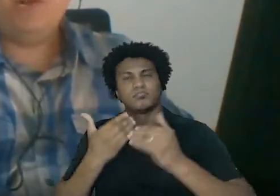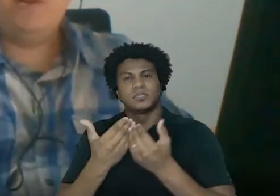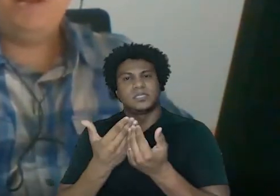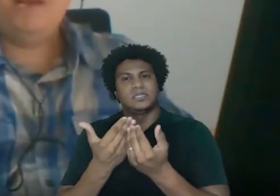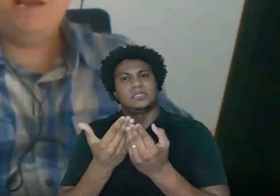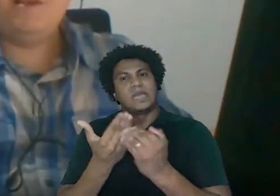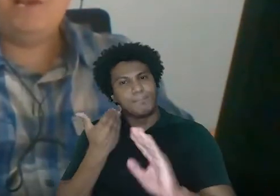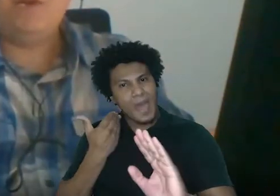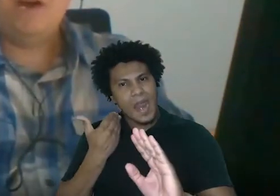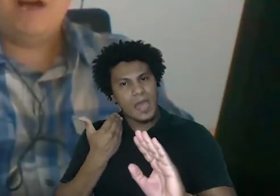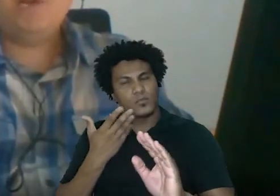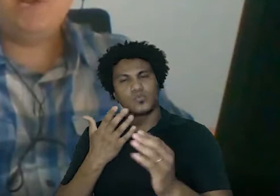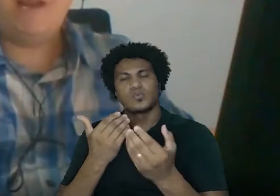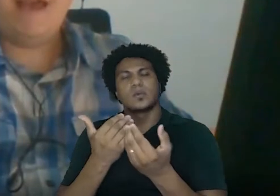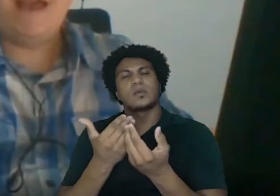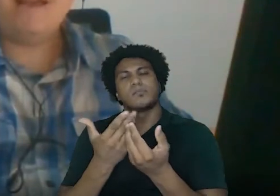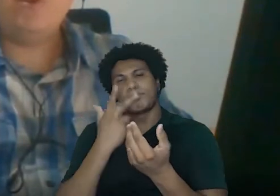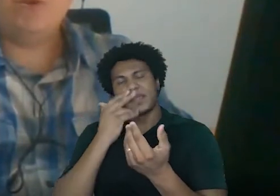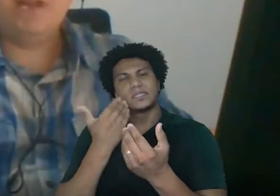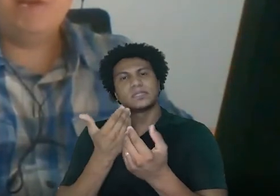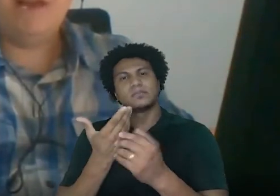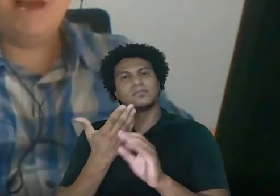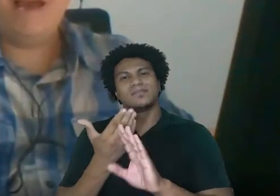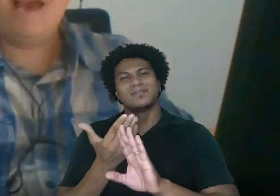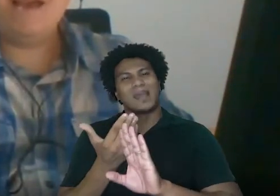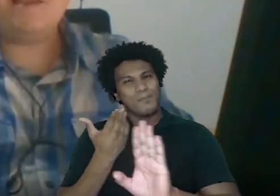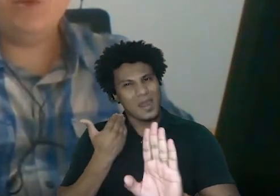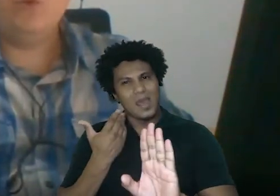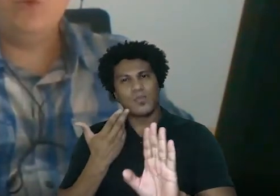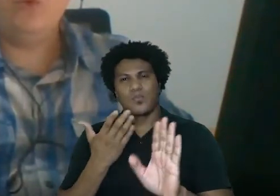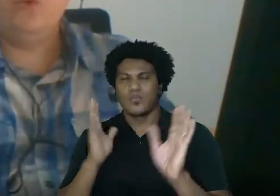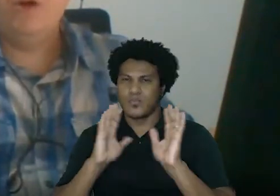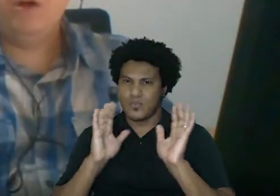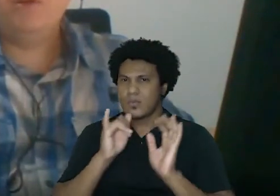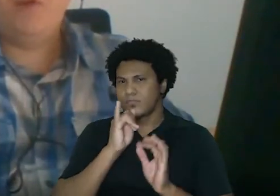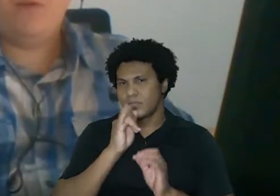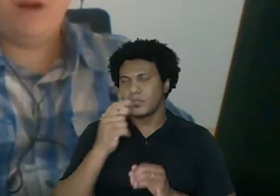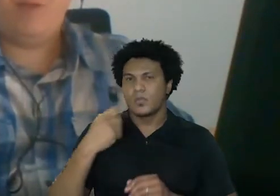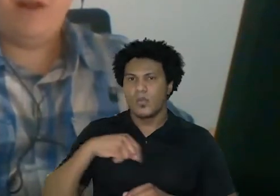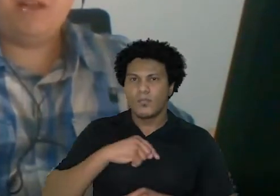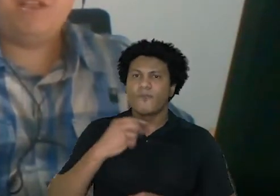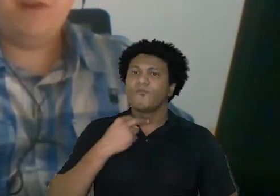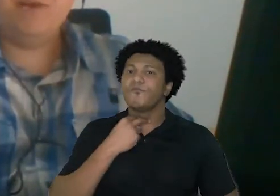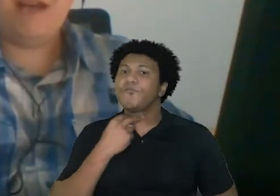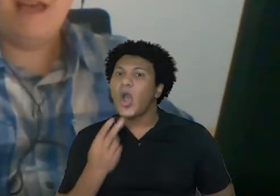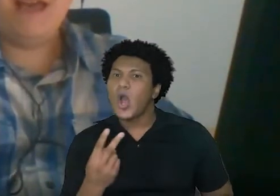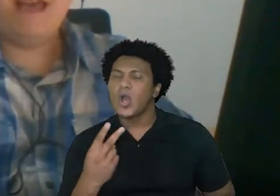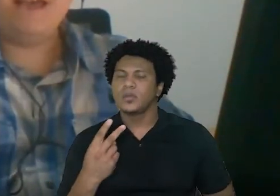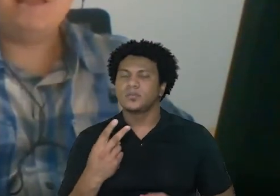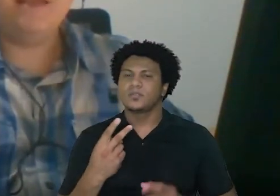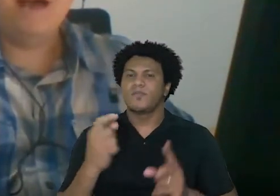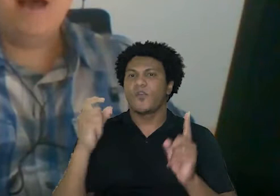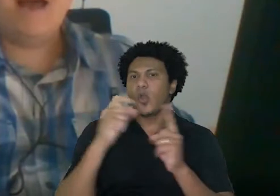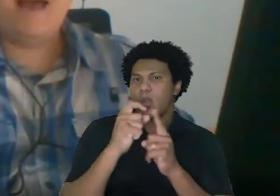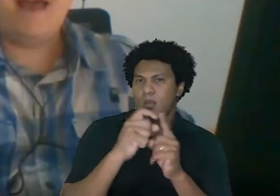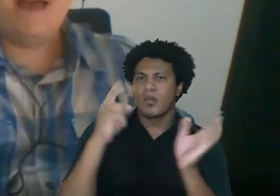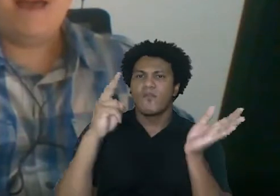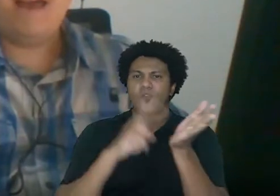filme fala sobre isso, a sua história é essa, o contexto dele é esse, o vocabulário que a gente vai usar é